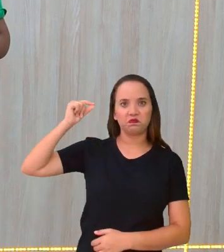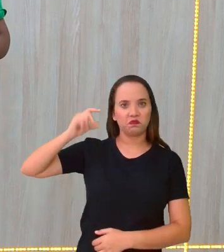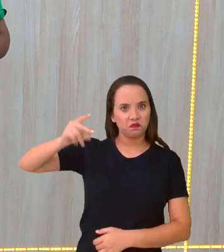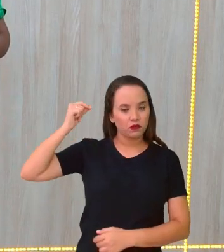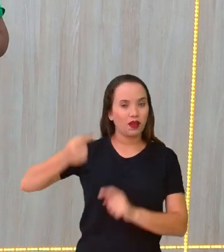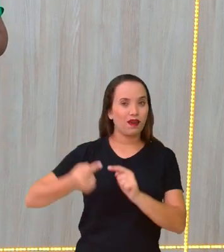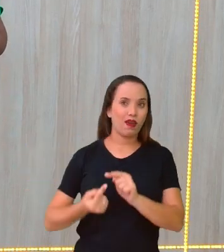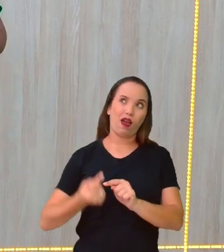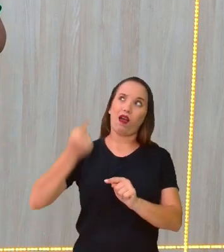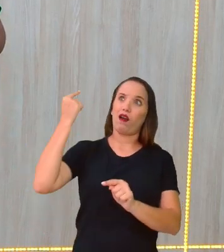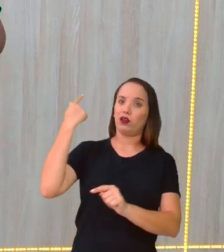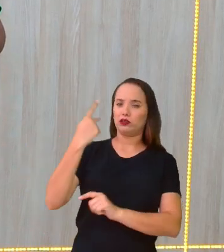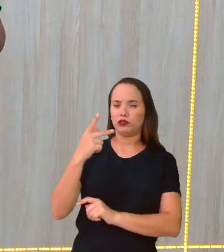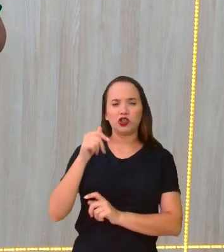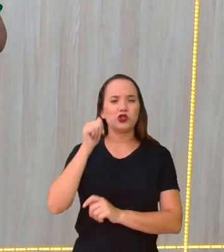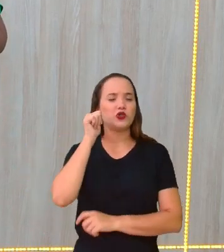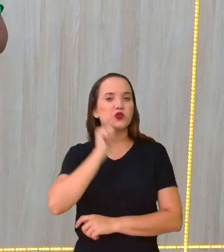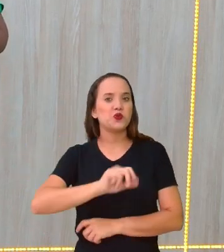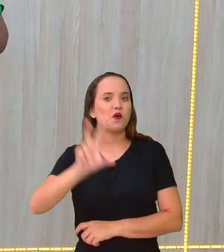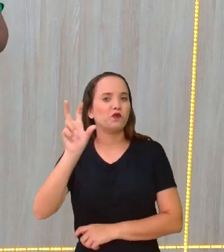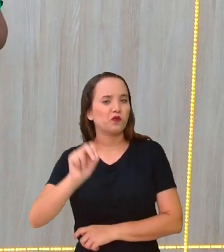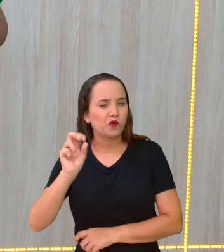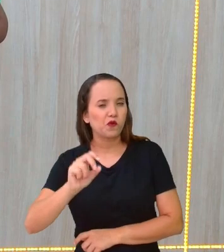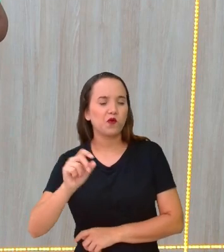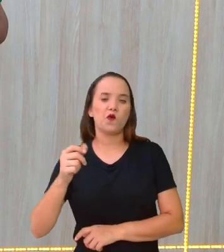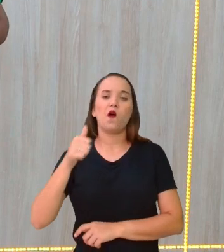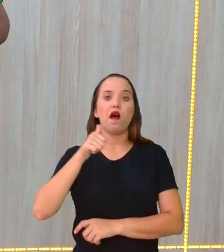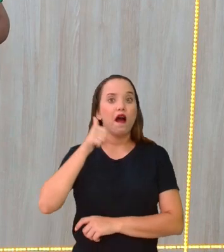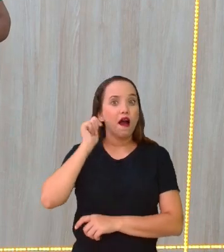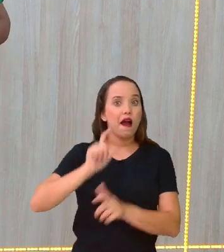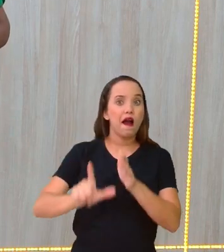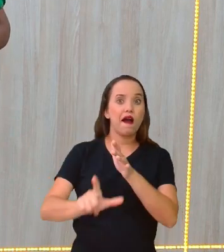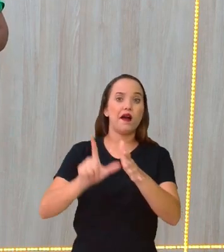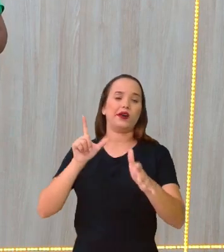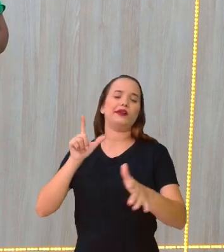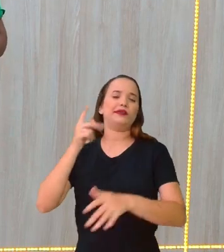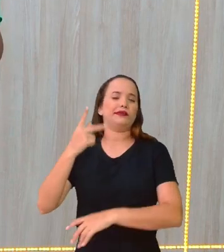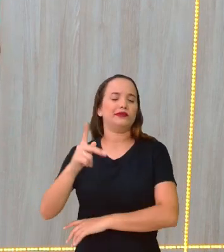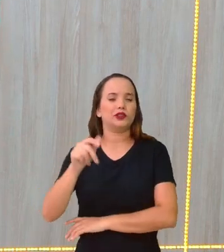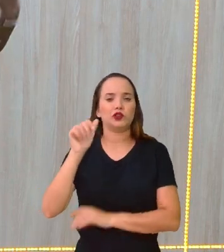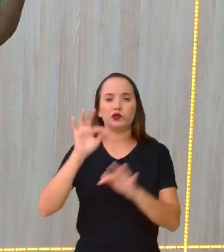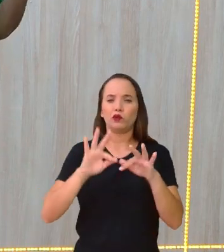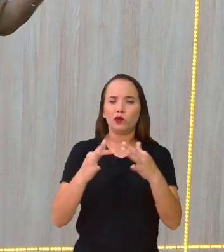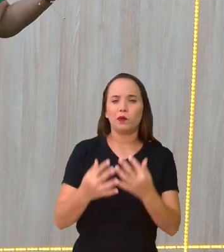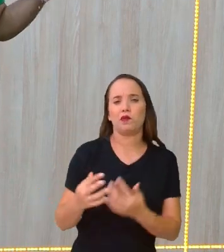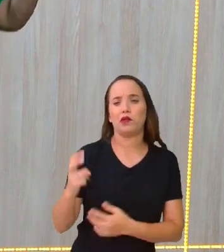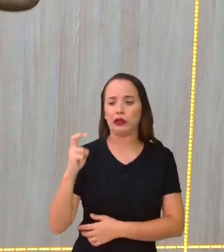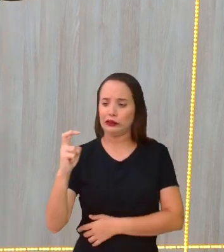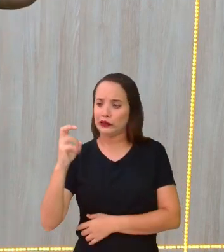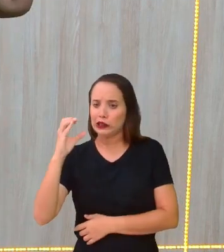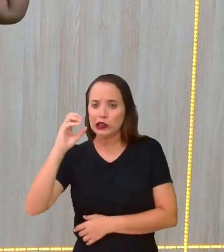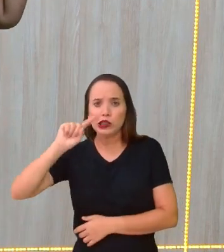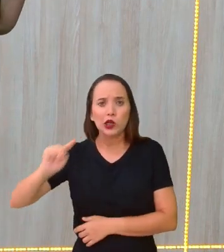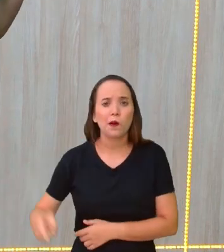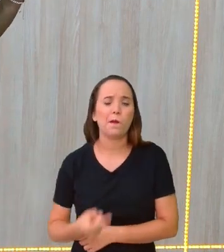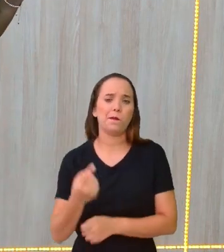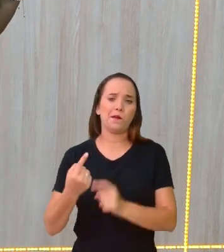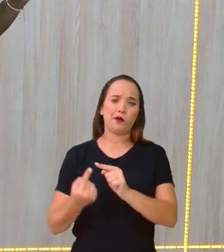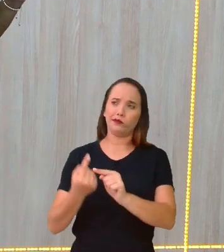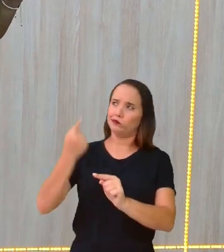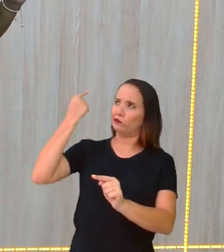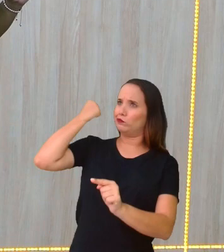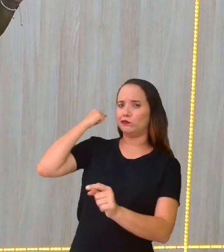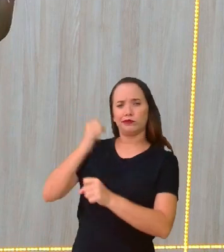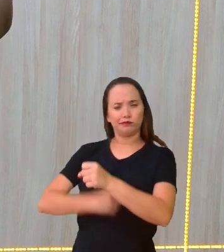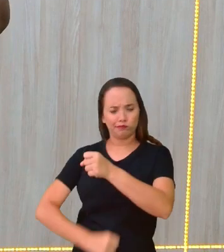não, nem da sua bisavó, não. É tempo, 3.500 anos, 5.000 anos, 500 anos antes de Cristo. Ou